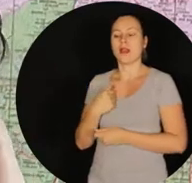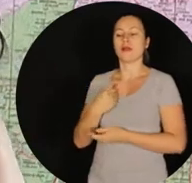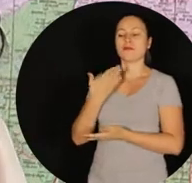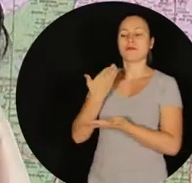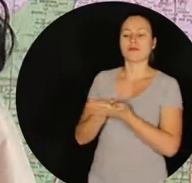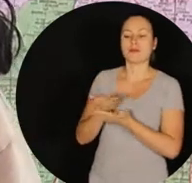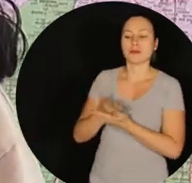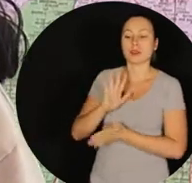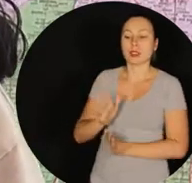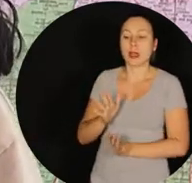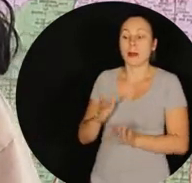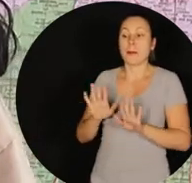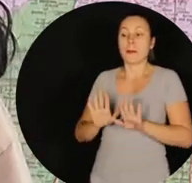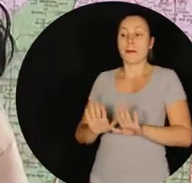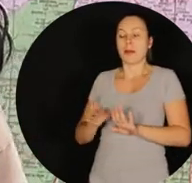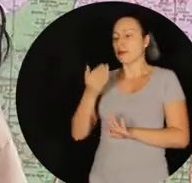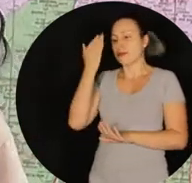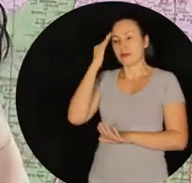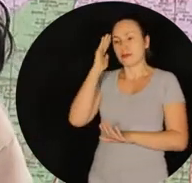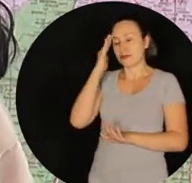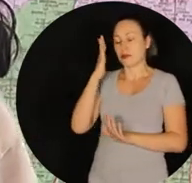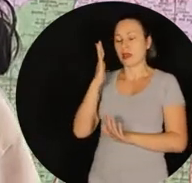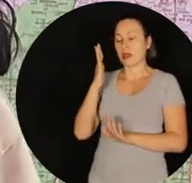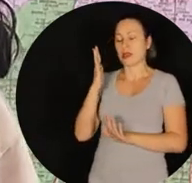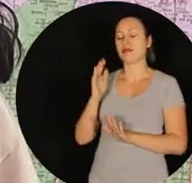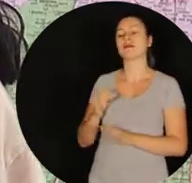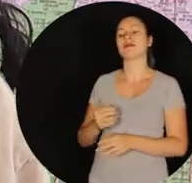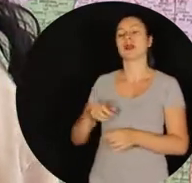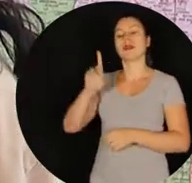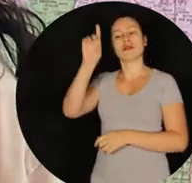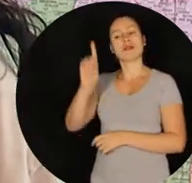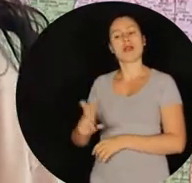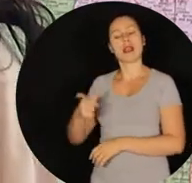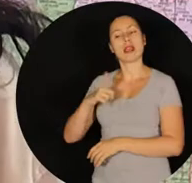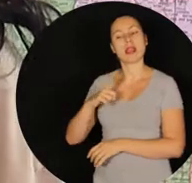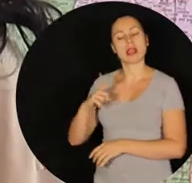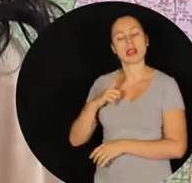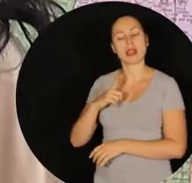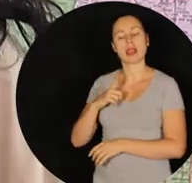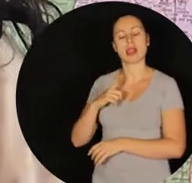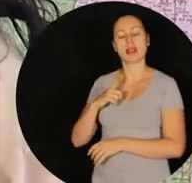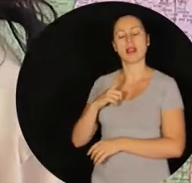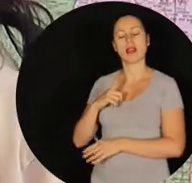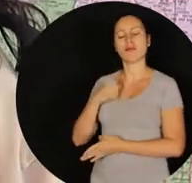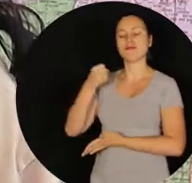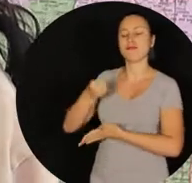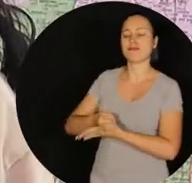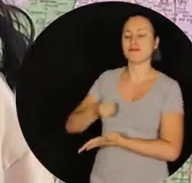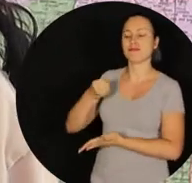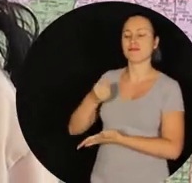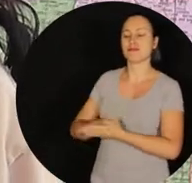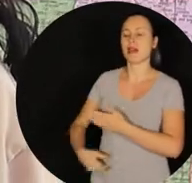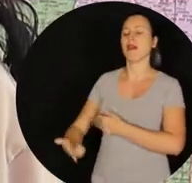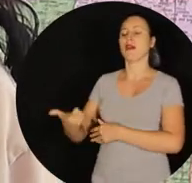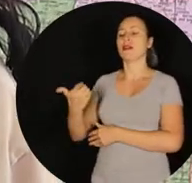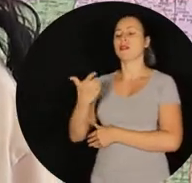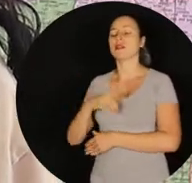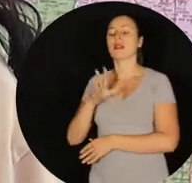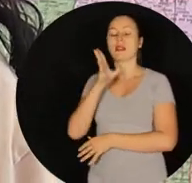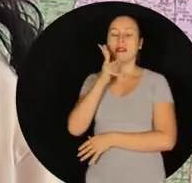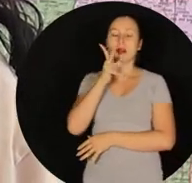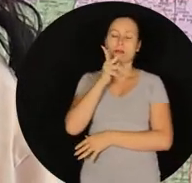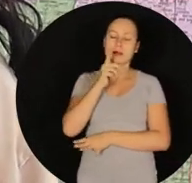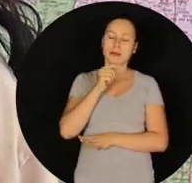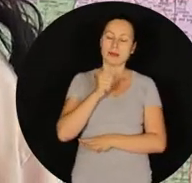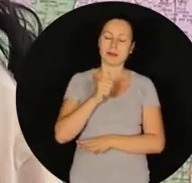pessoa tão esclarecida, né, tinha direito a esse benefício, né, e ir buscá-lo, demorou